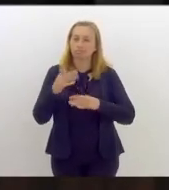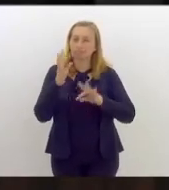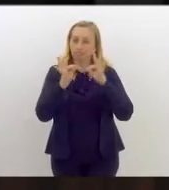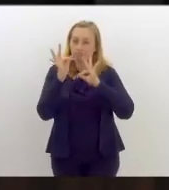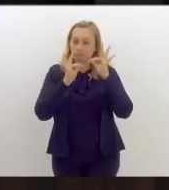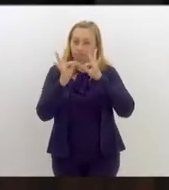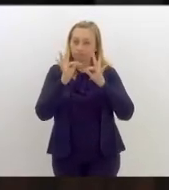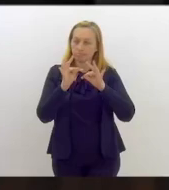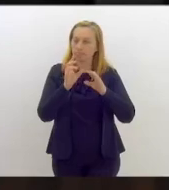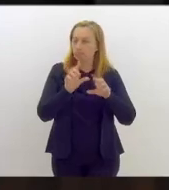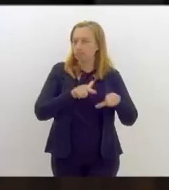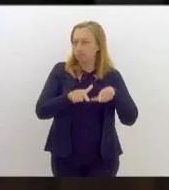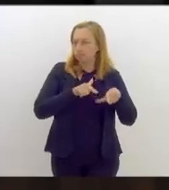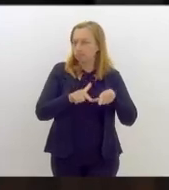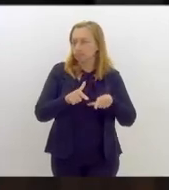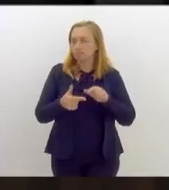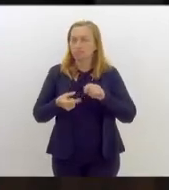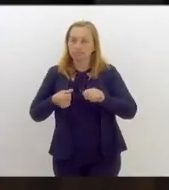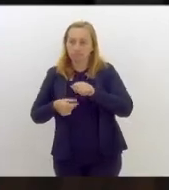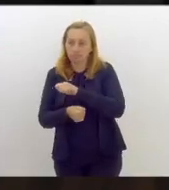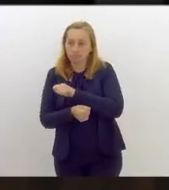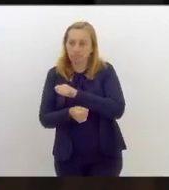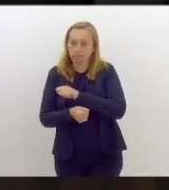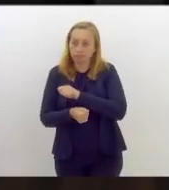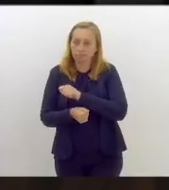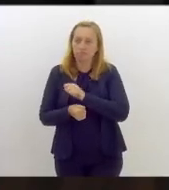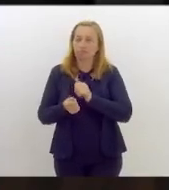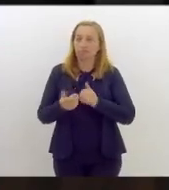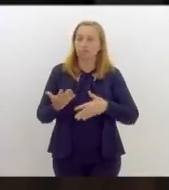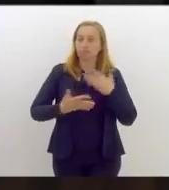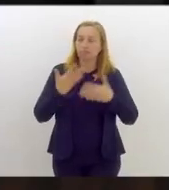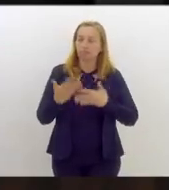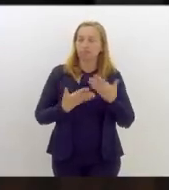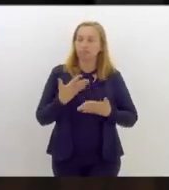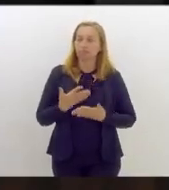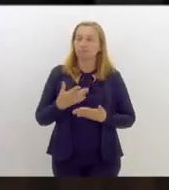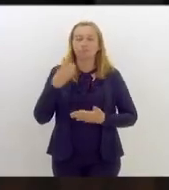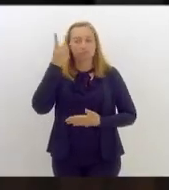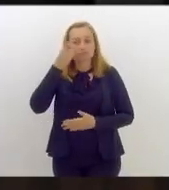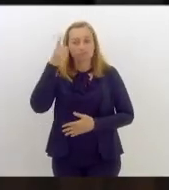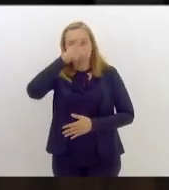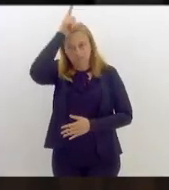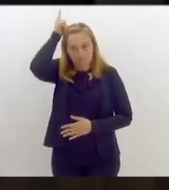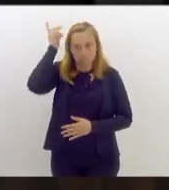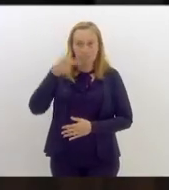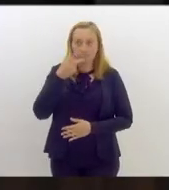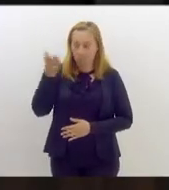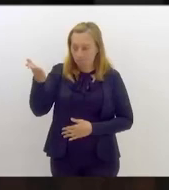tecnológico, com emprego, com investimentos. Saí muito animado. Deputado Luiz Paulo, com a palavra.